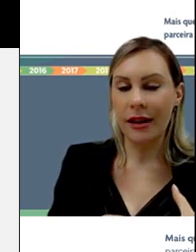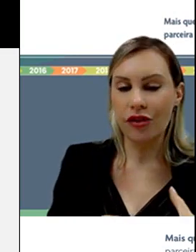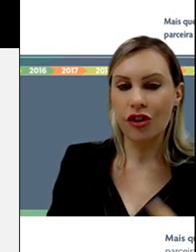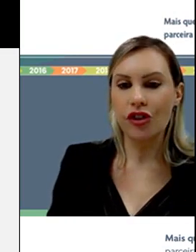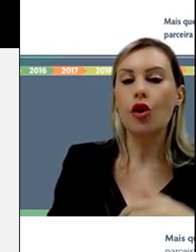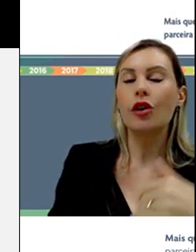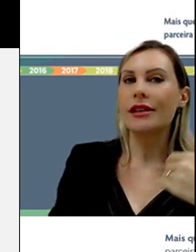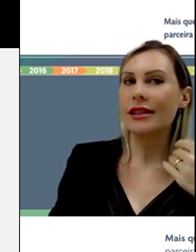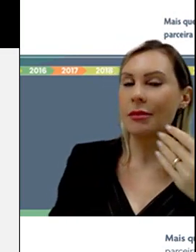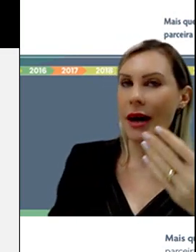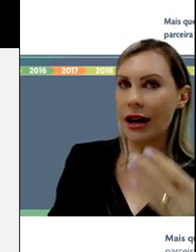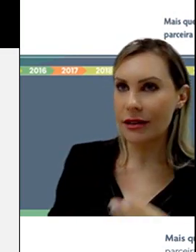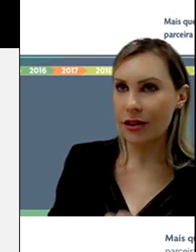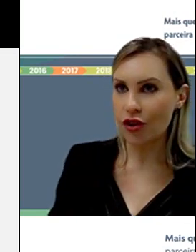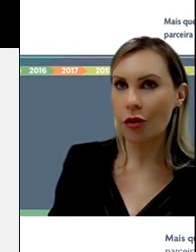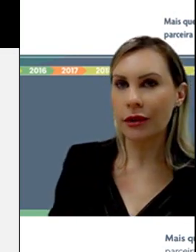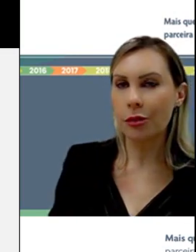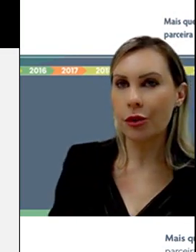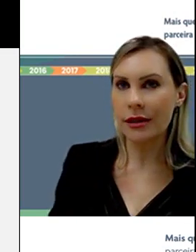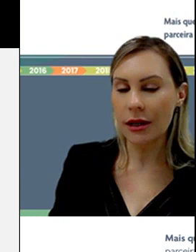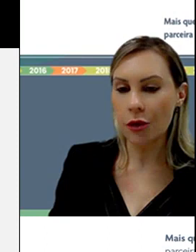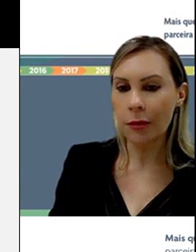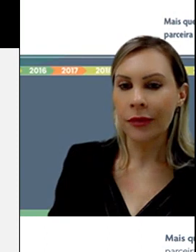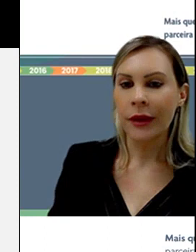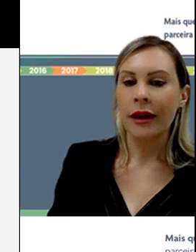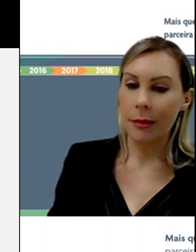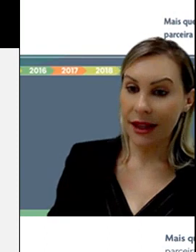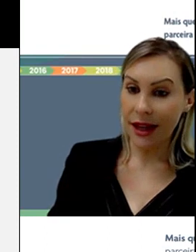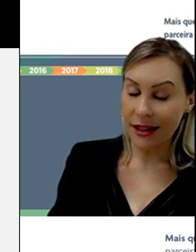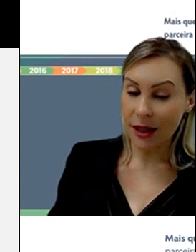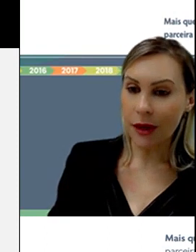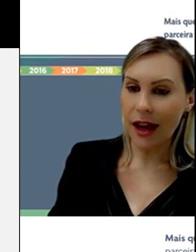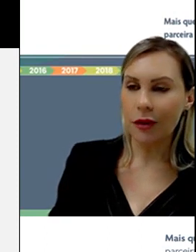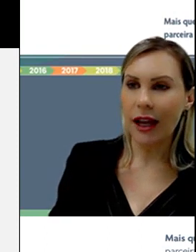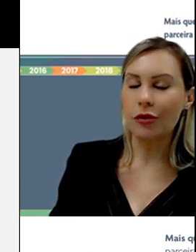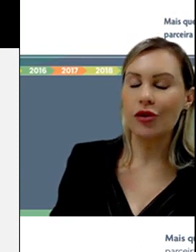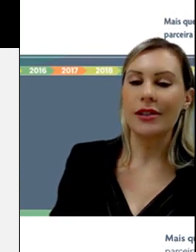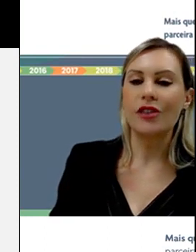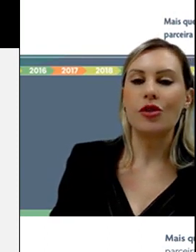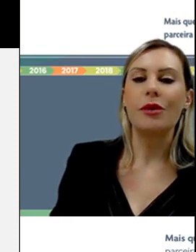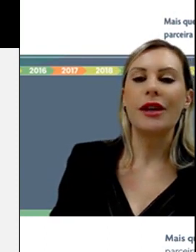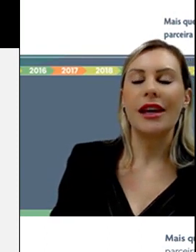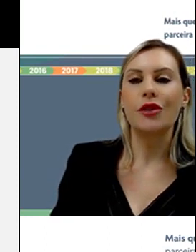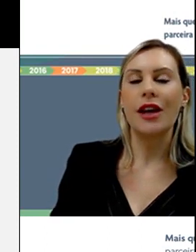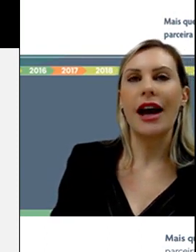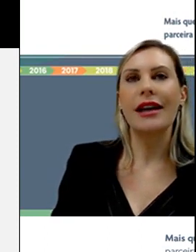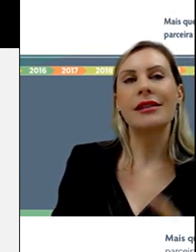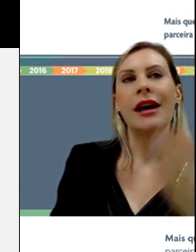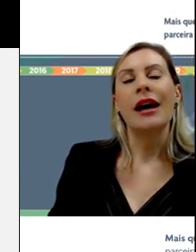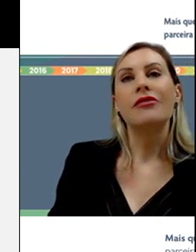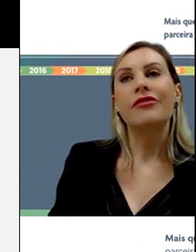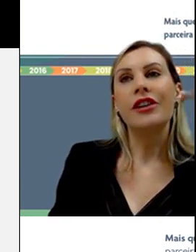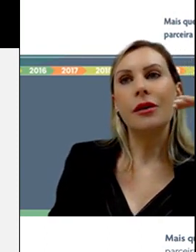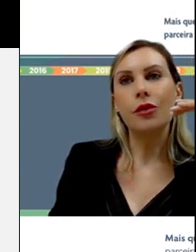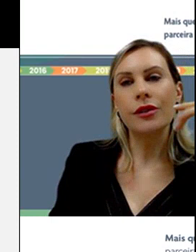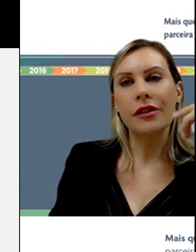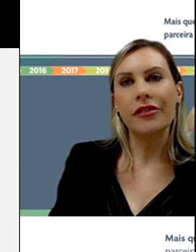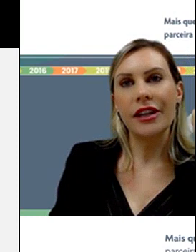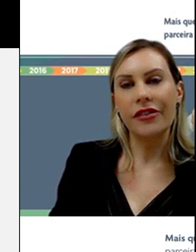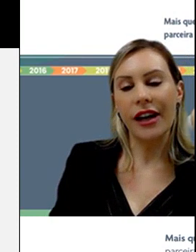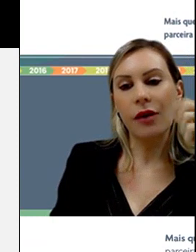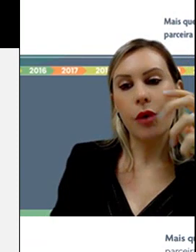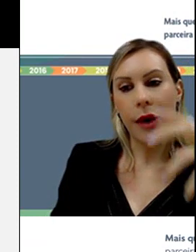da média de todas as bases de contribuição limitadas ao teto, né? Hoje, R$ 7.500.